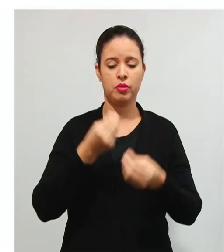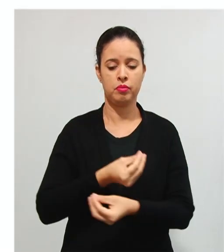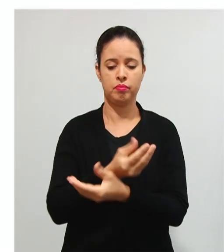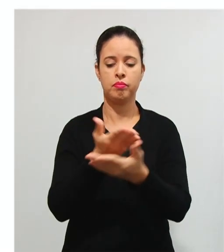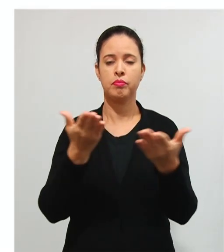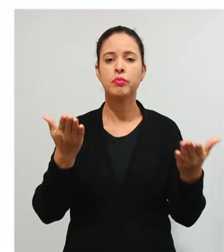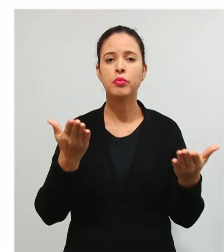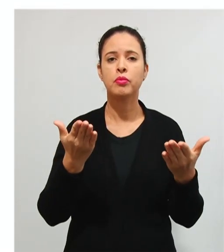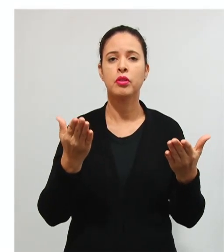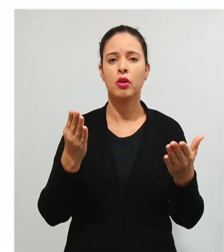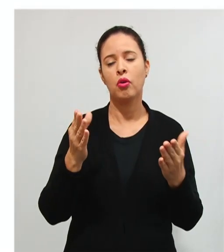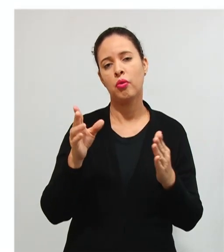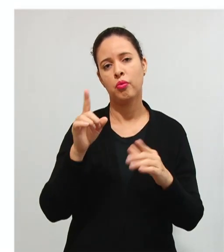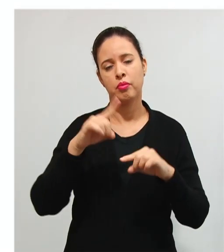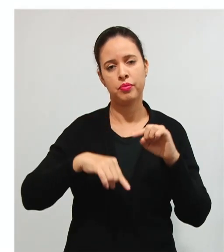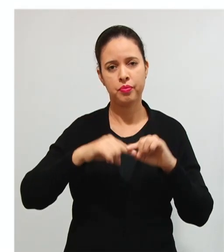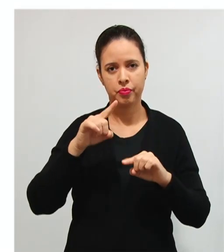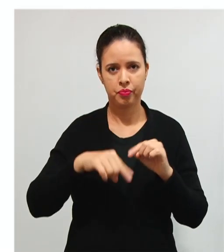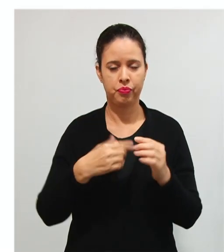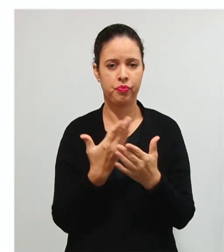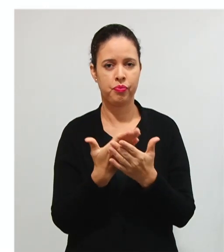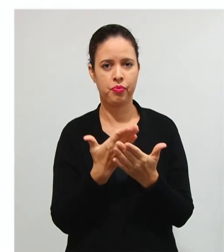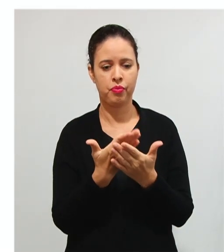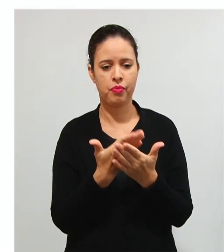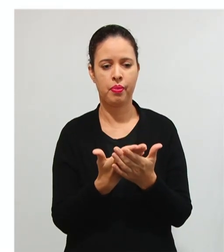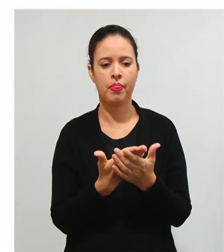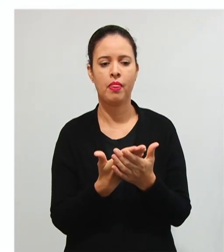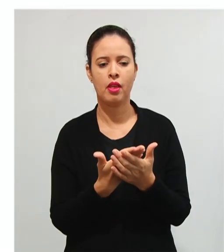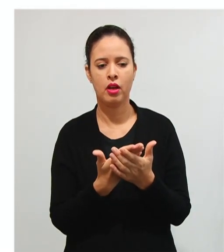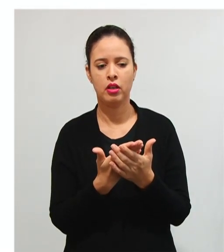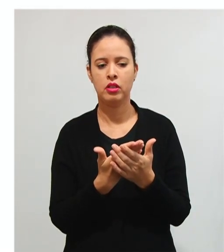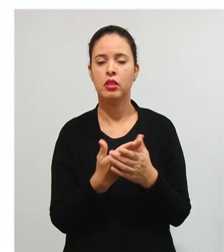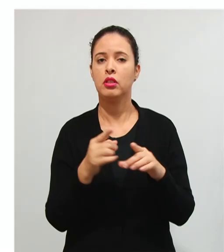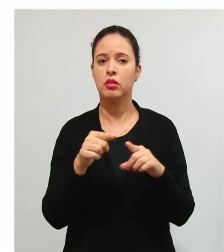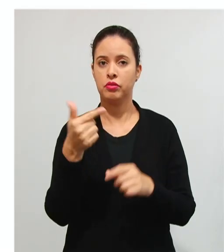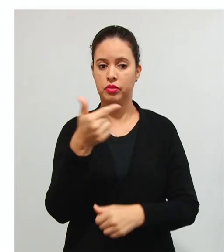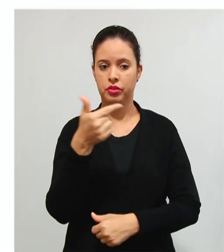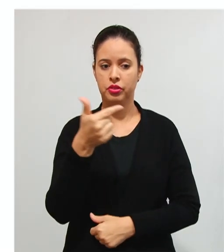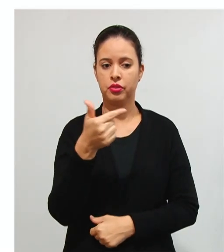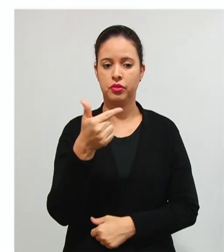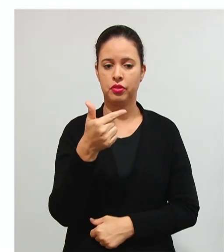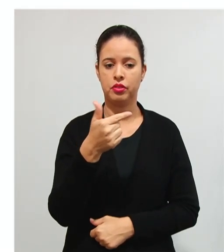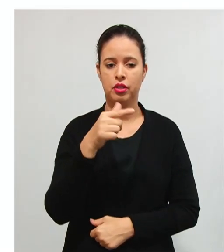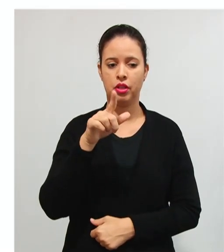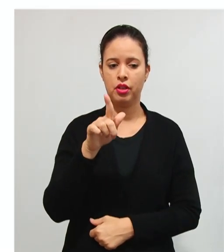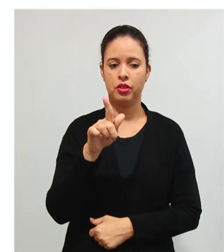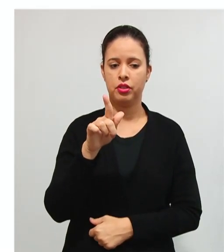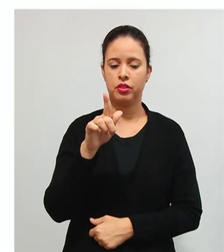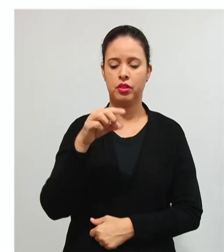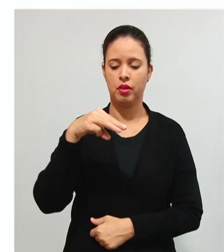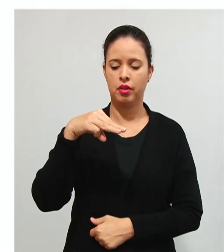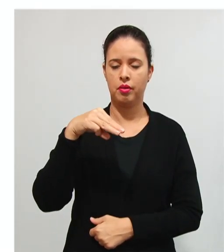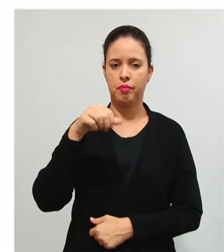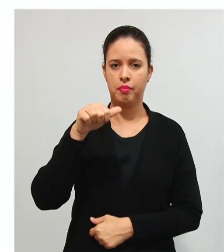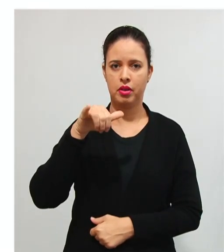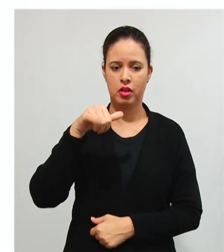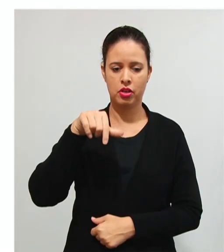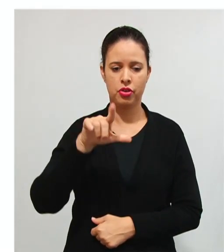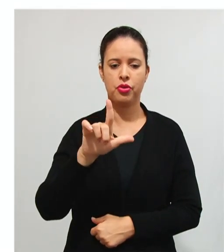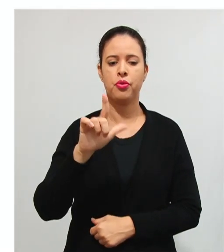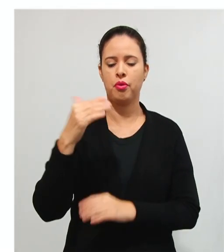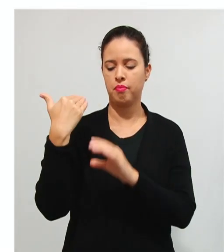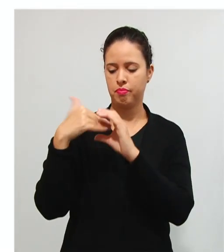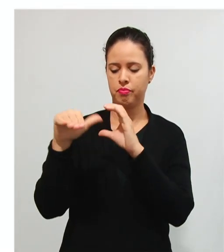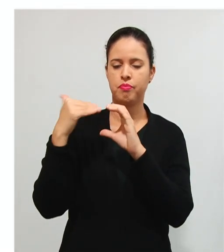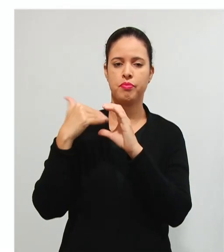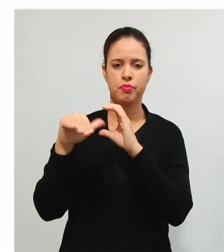compartilhar o material da aula. Gmail, que é um cliente de e-mail, e aí aqui embaixo também vai